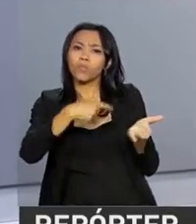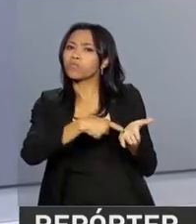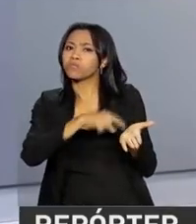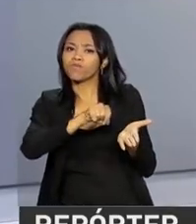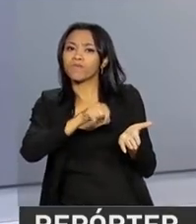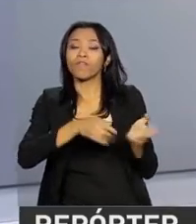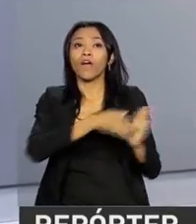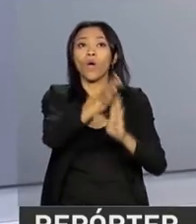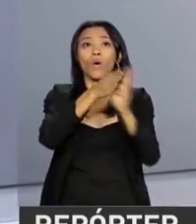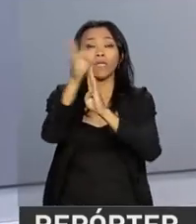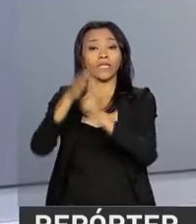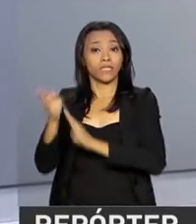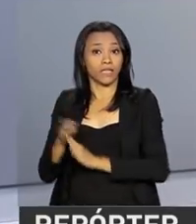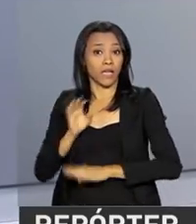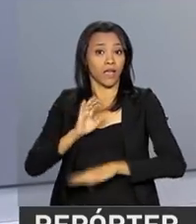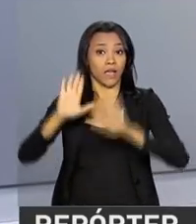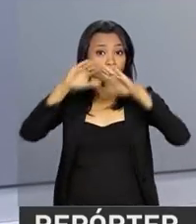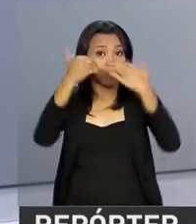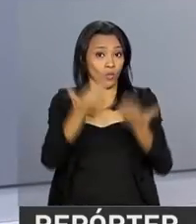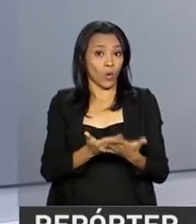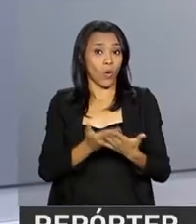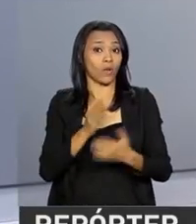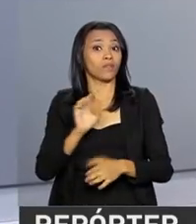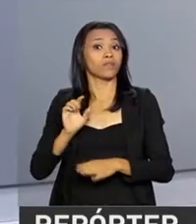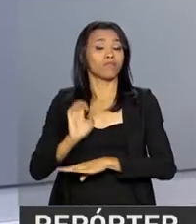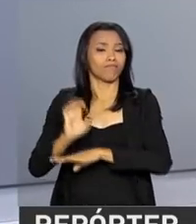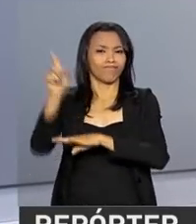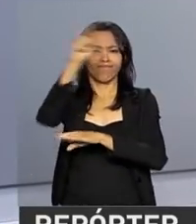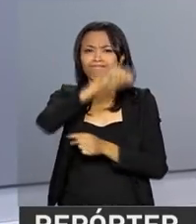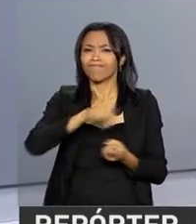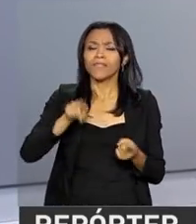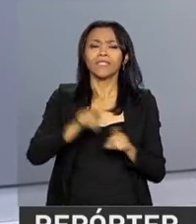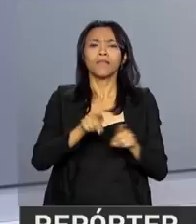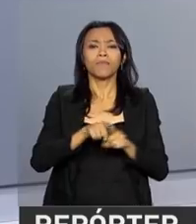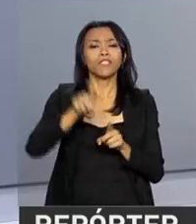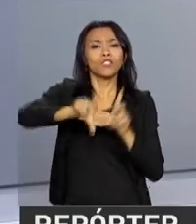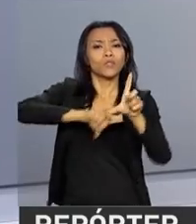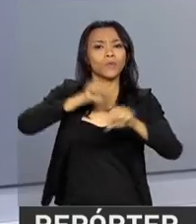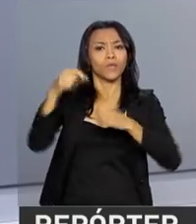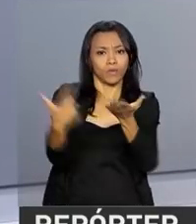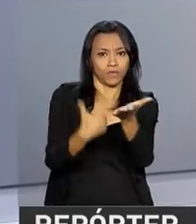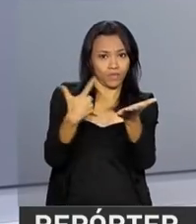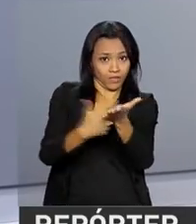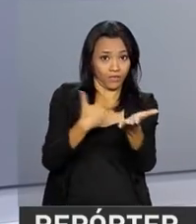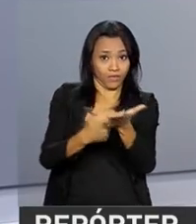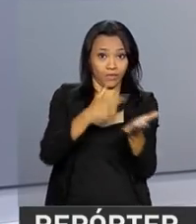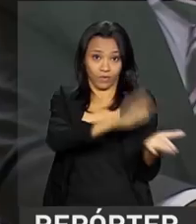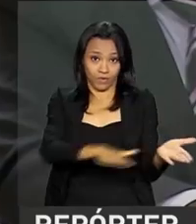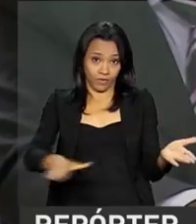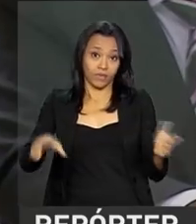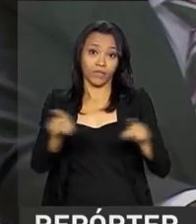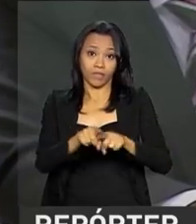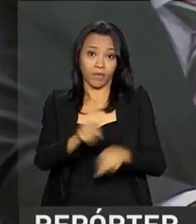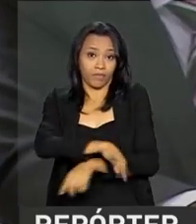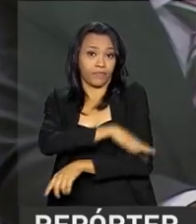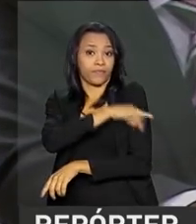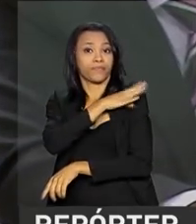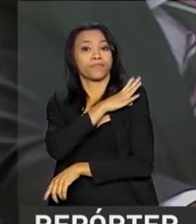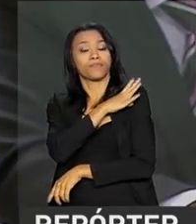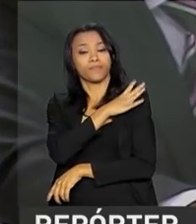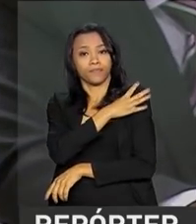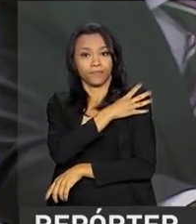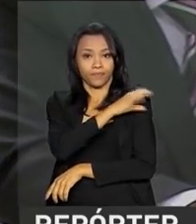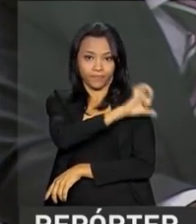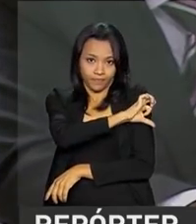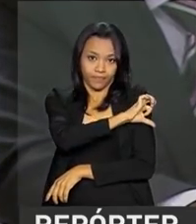de currículos e escolha de livros didáticos para alunos da educação infantil ensino fundamental e mais